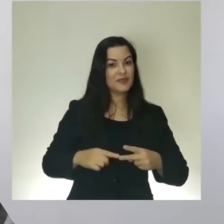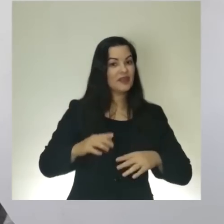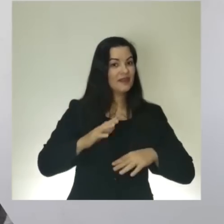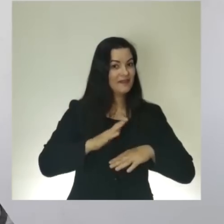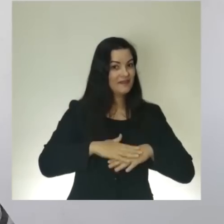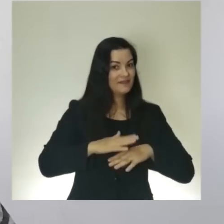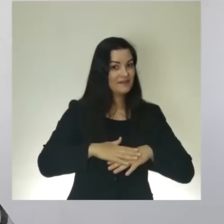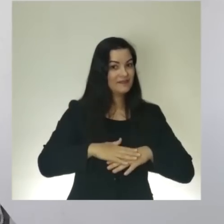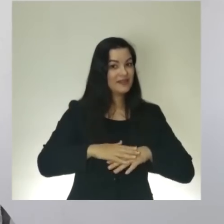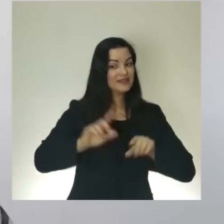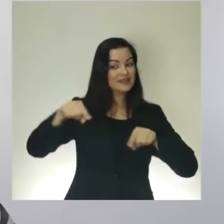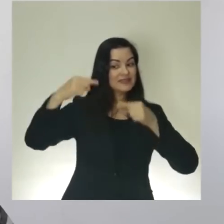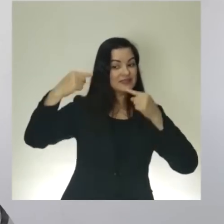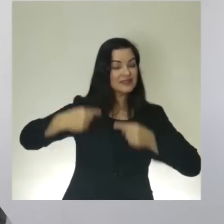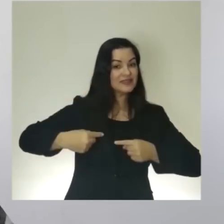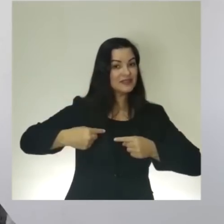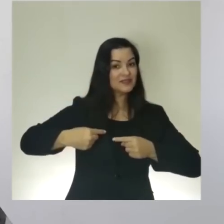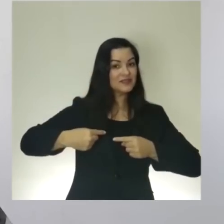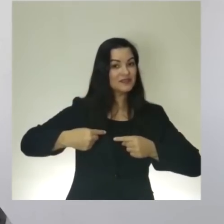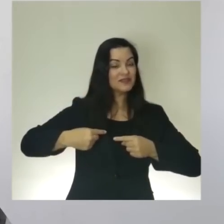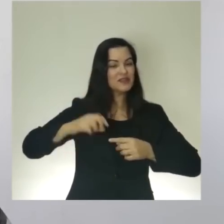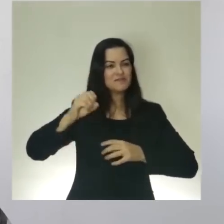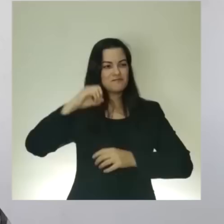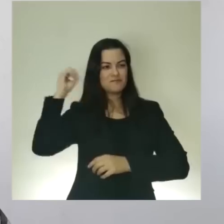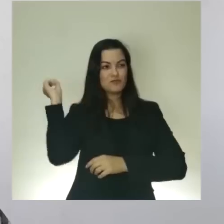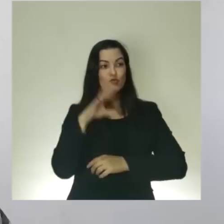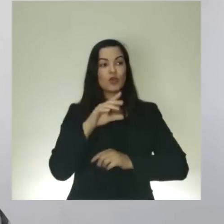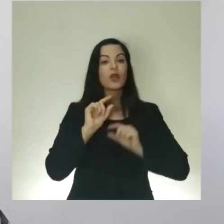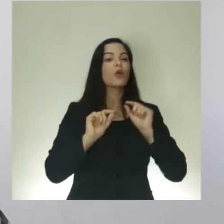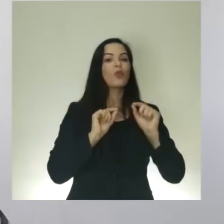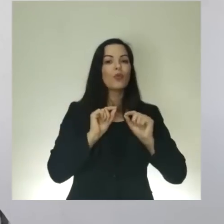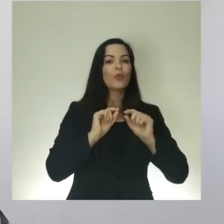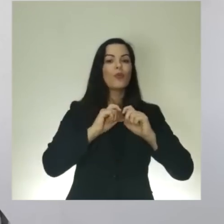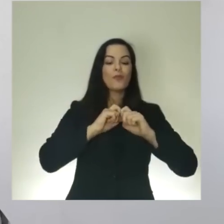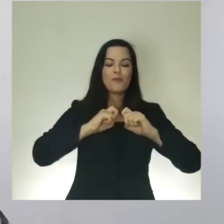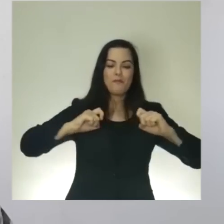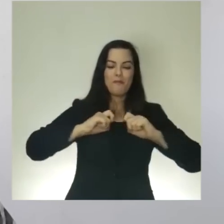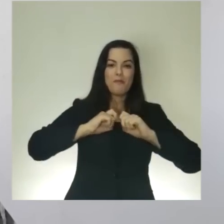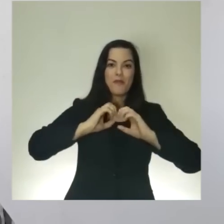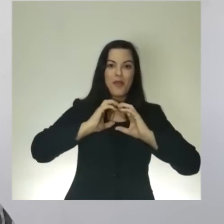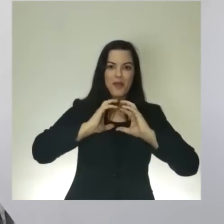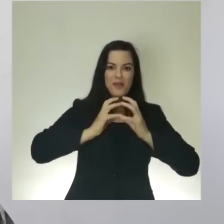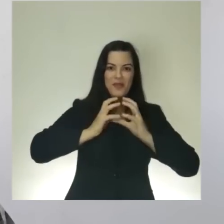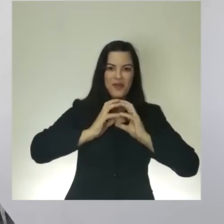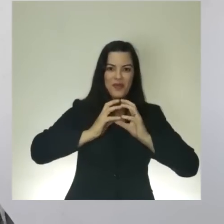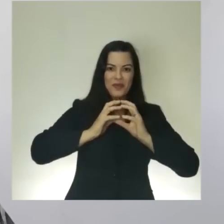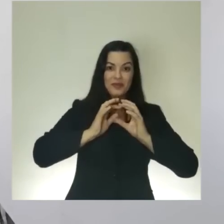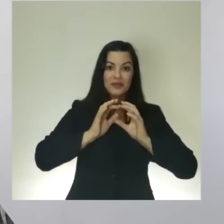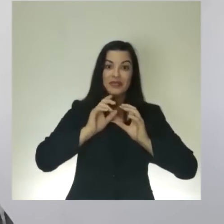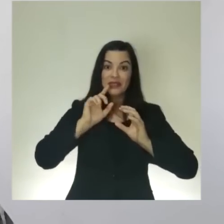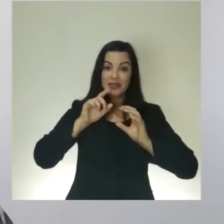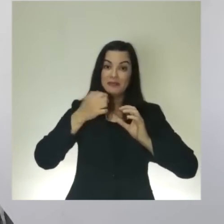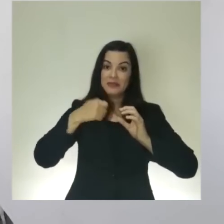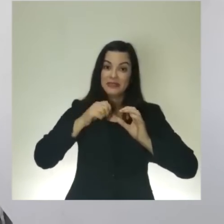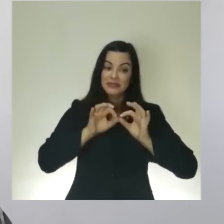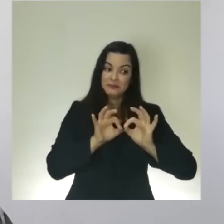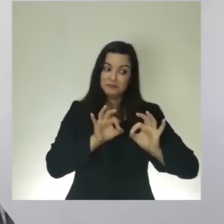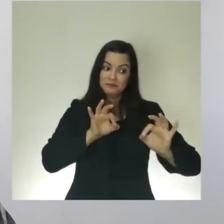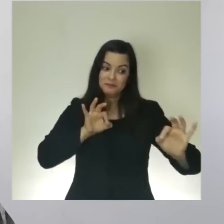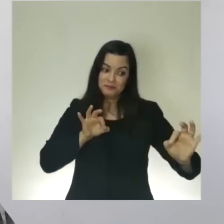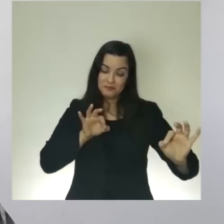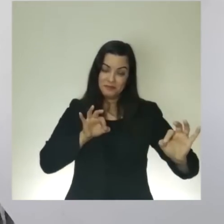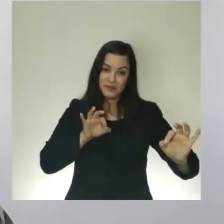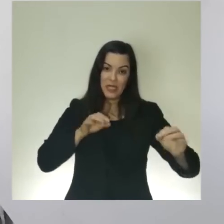Segunda proposta, fazer o desafio de arremessos com as bolas de meia, medindo essas